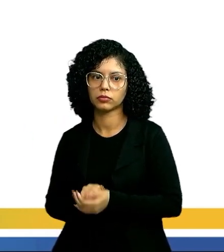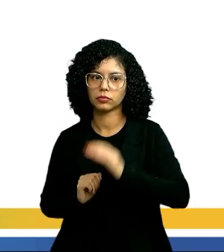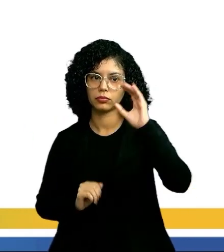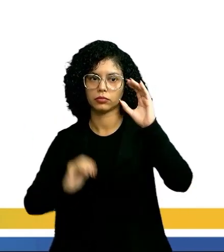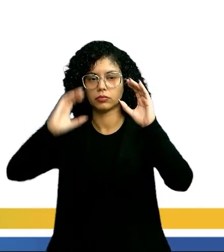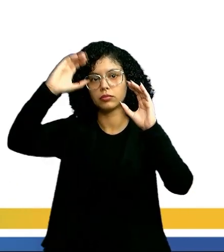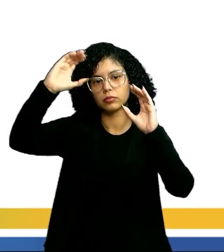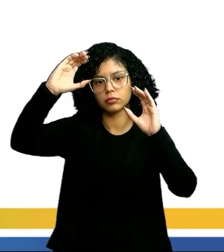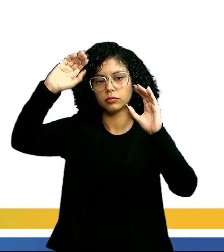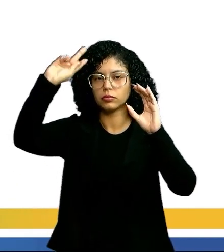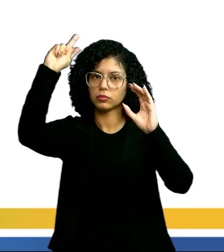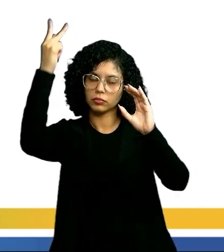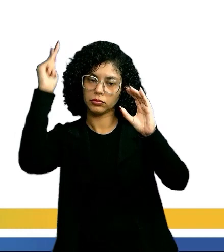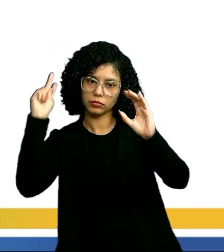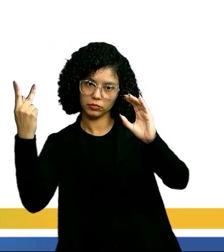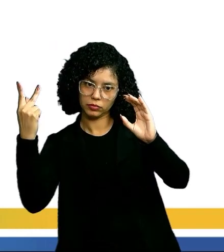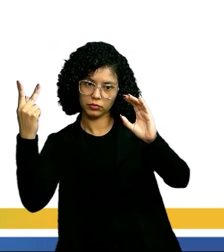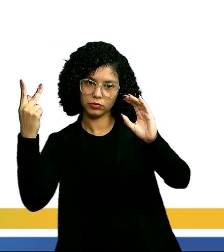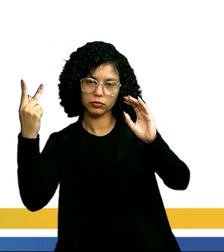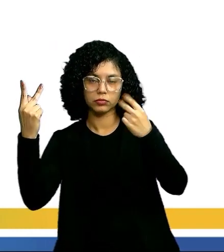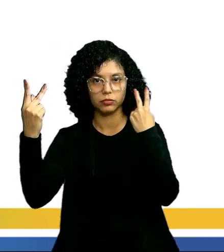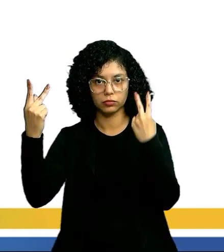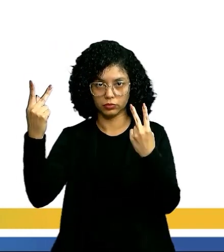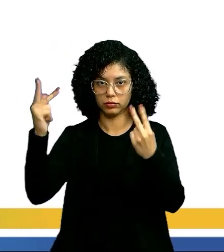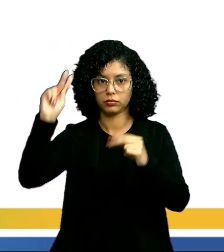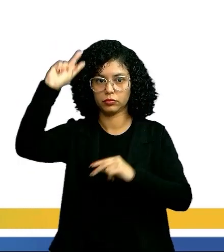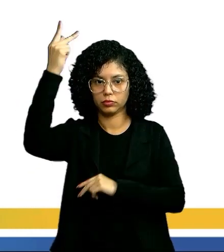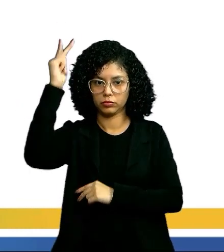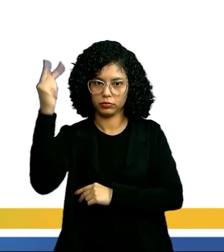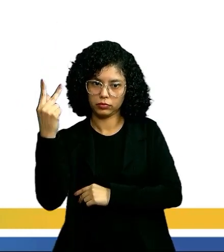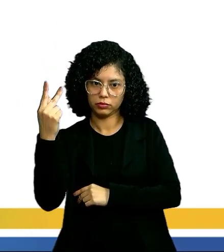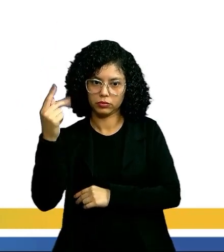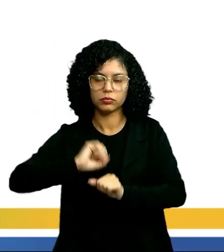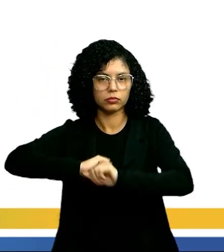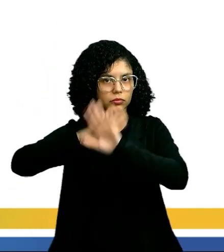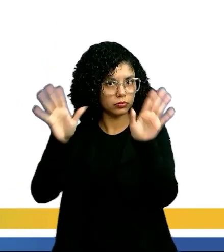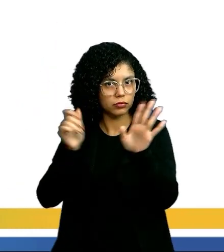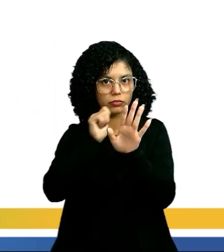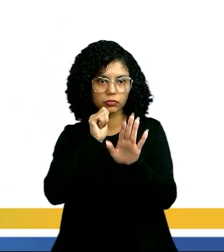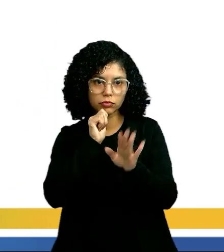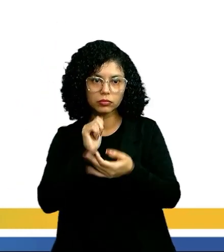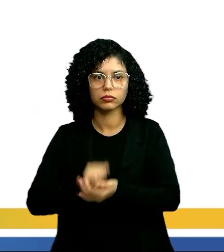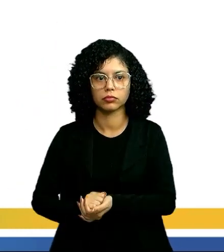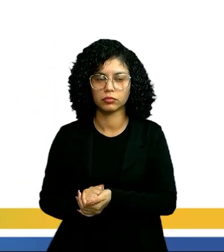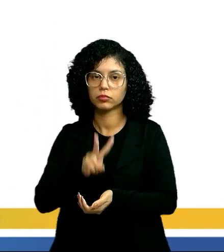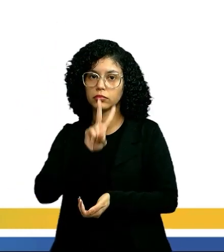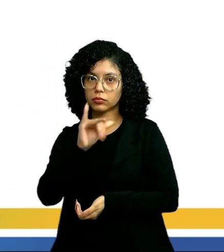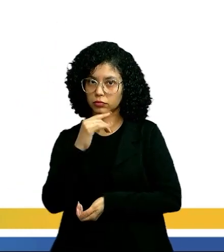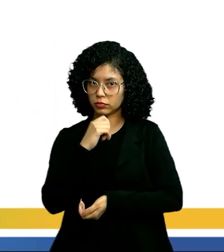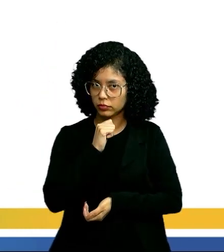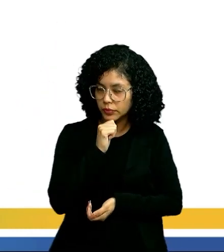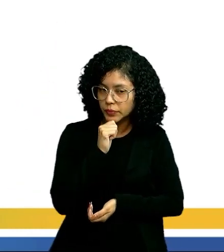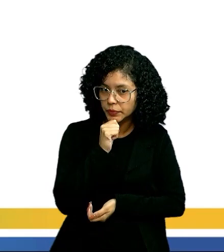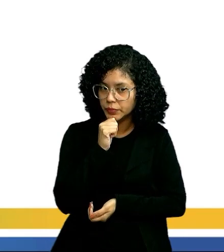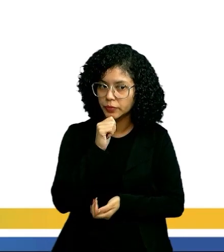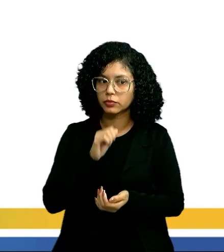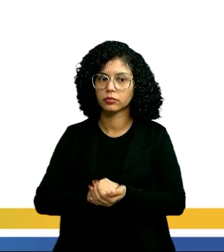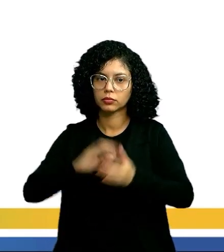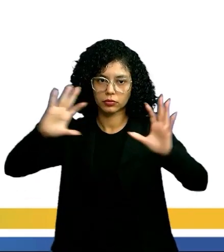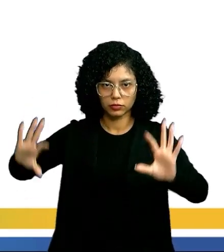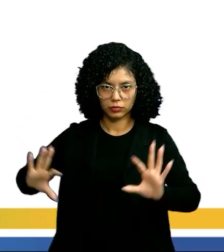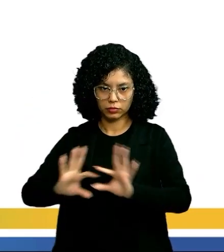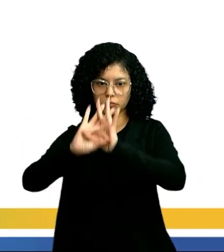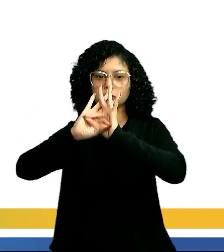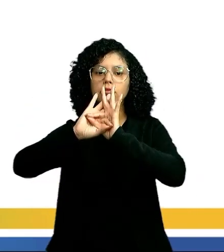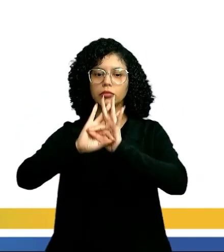mais extrema da molécula, ele possui 2 hidrogênios. Então, obviamente, o átomo de hidrogênio vai se